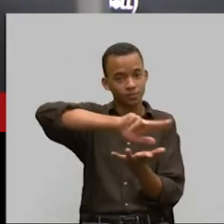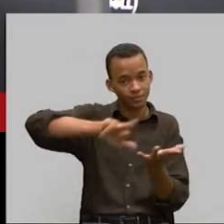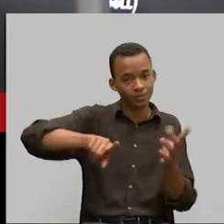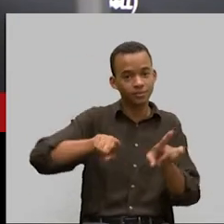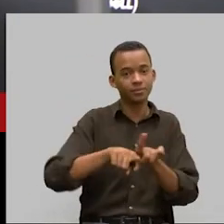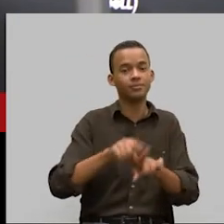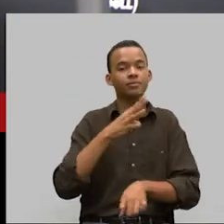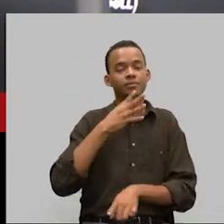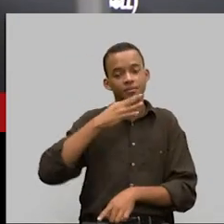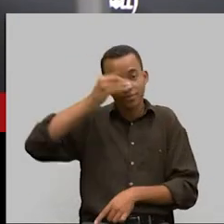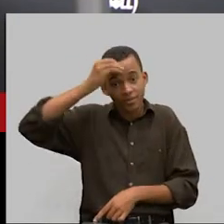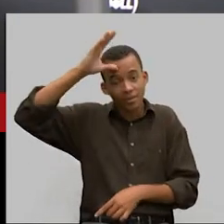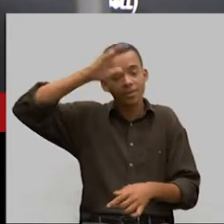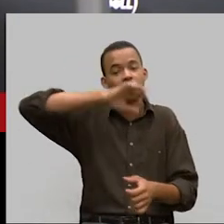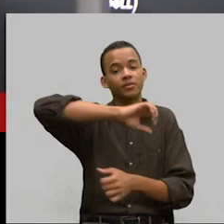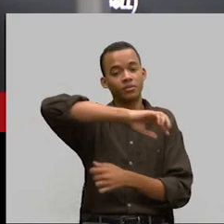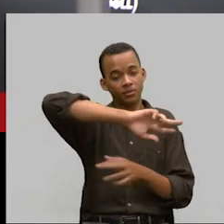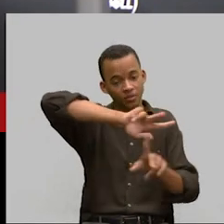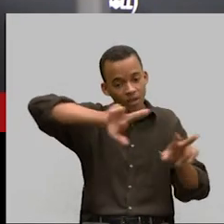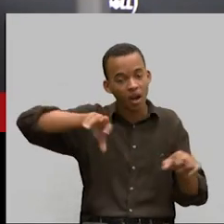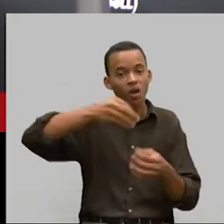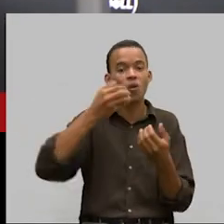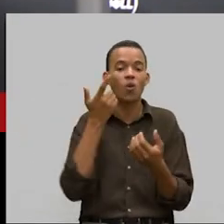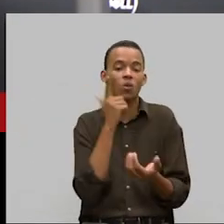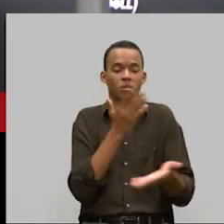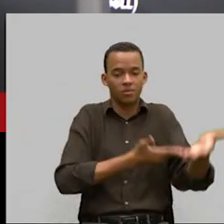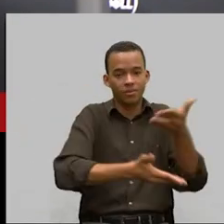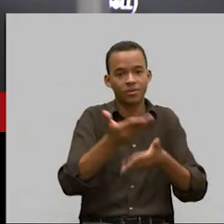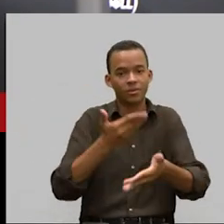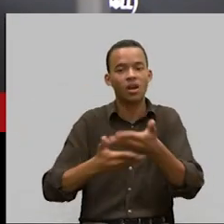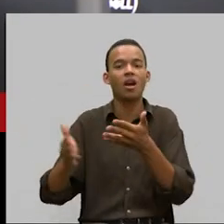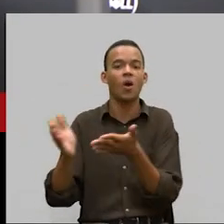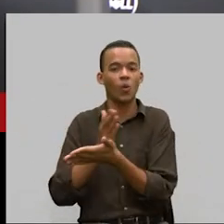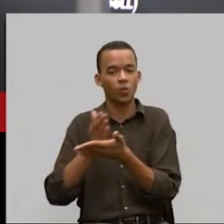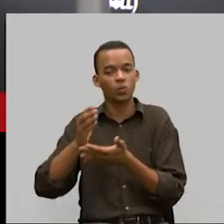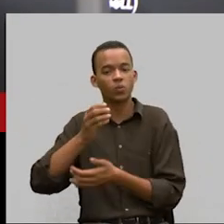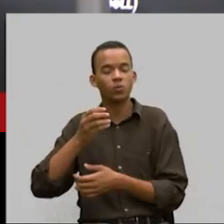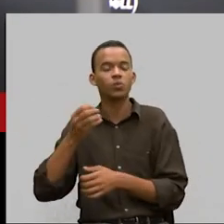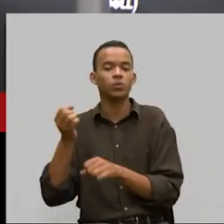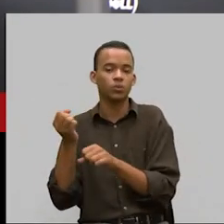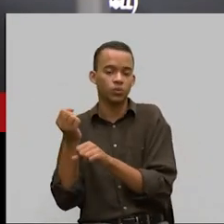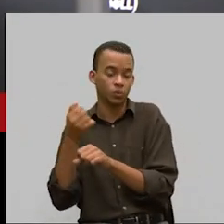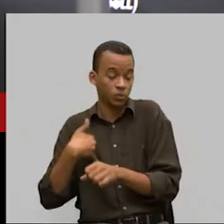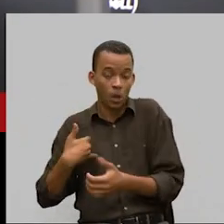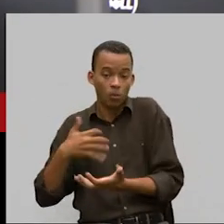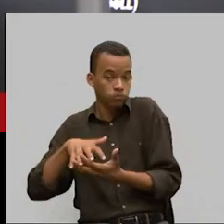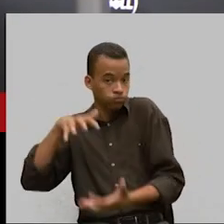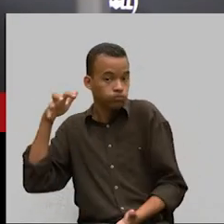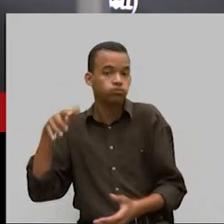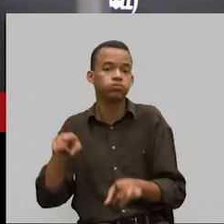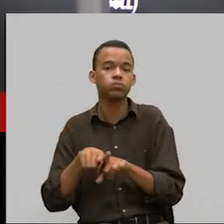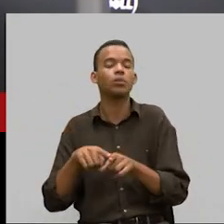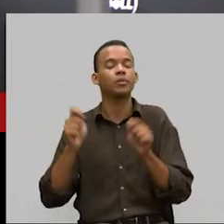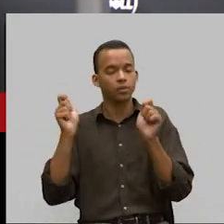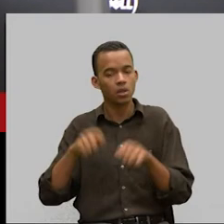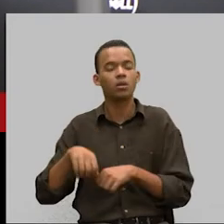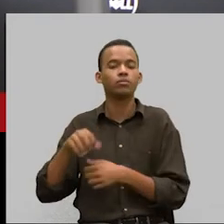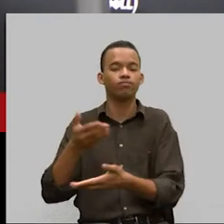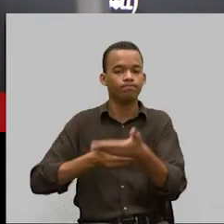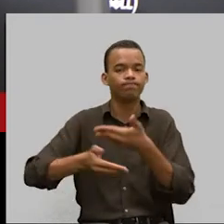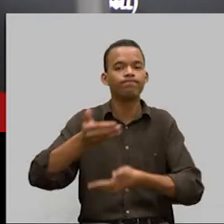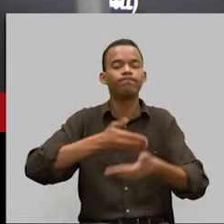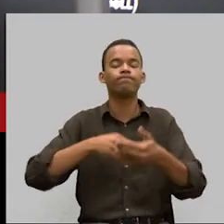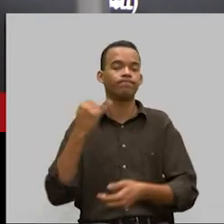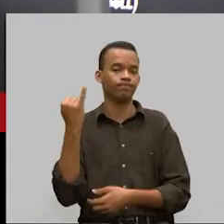trazer né o saberes dos meus mestres das minhas mais velhas das anciãs das artesãs de minha comunidade para dentro da Universidade Então isso é muito potente